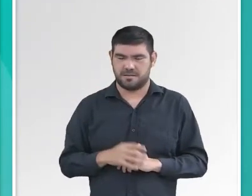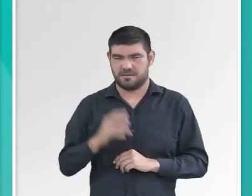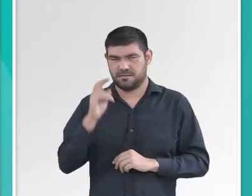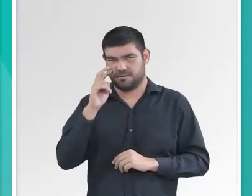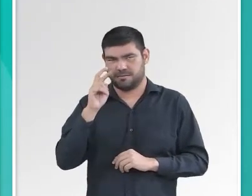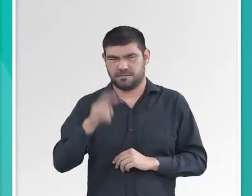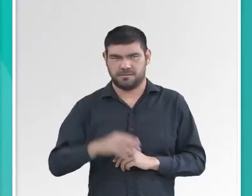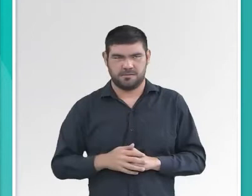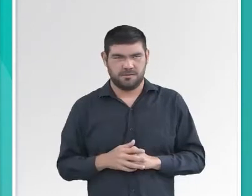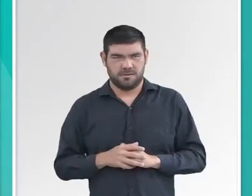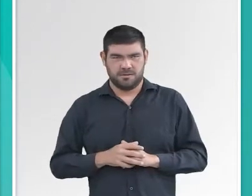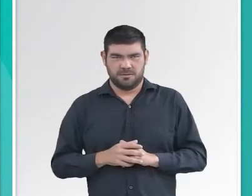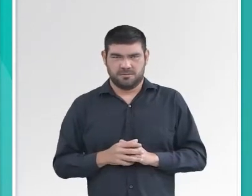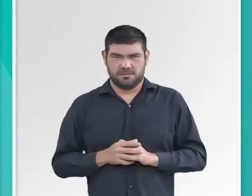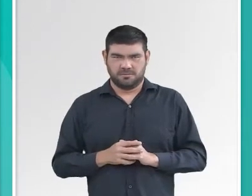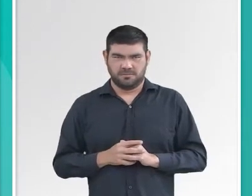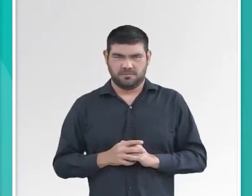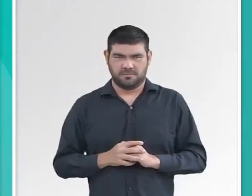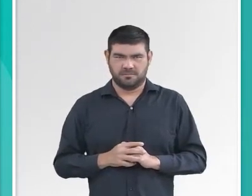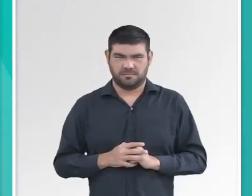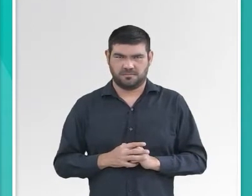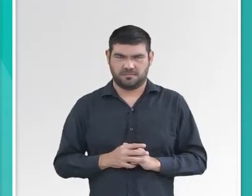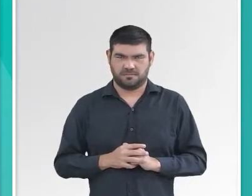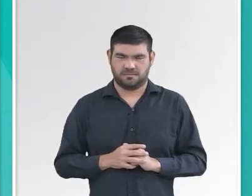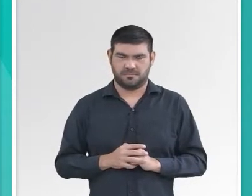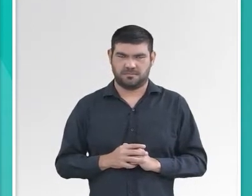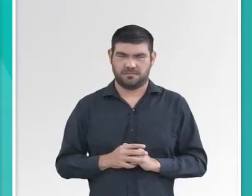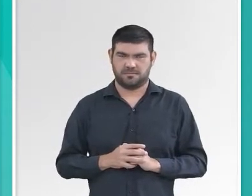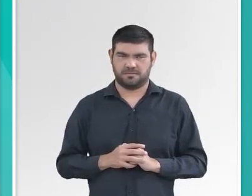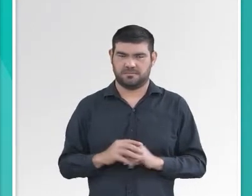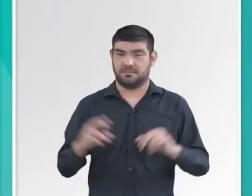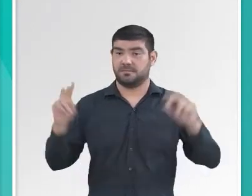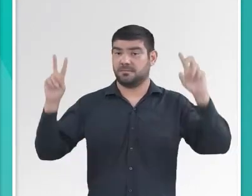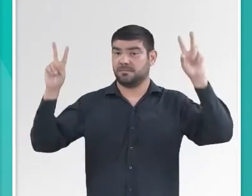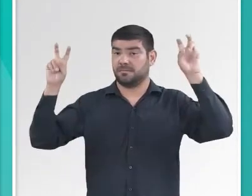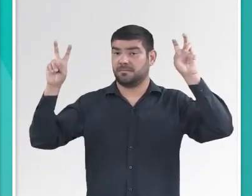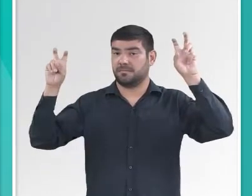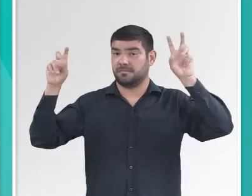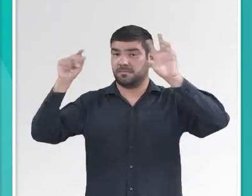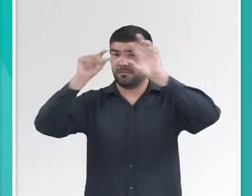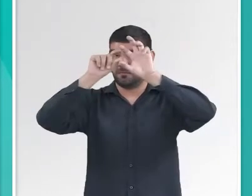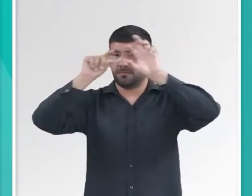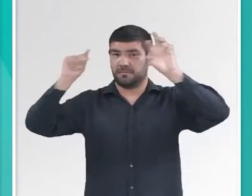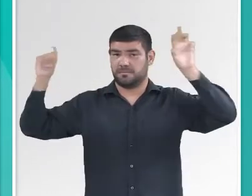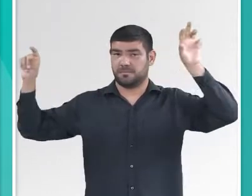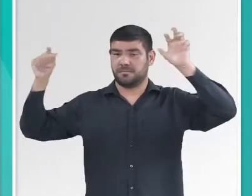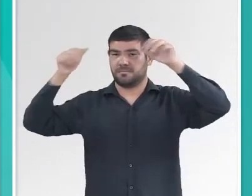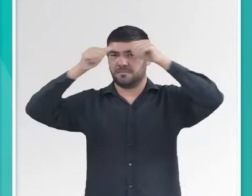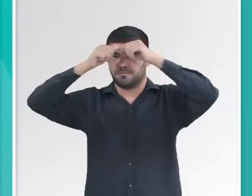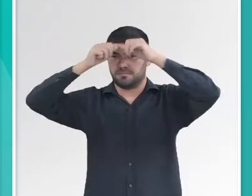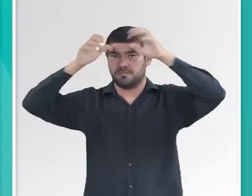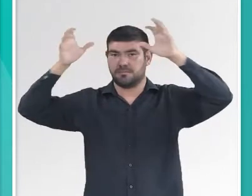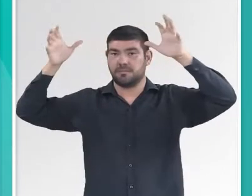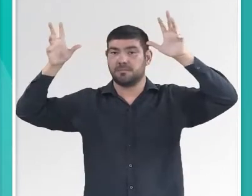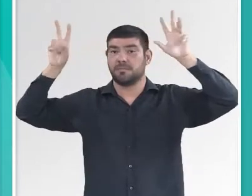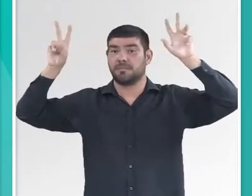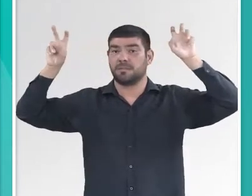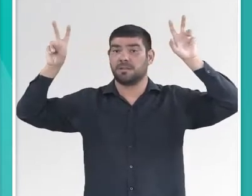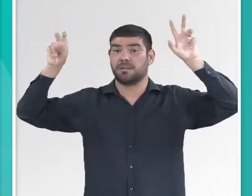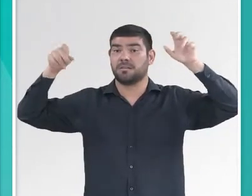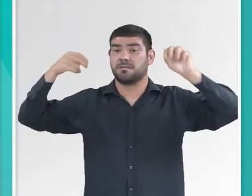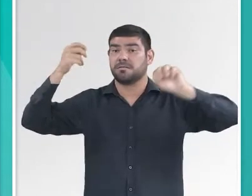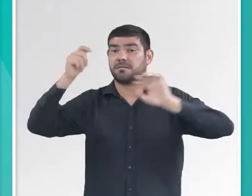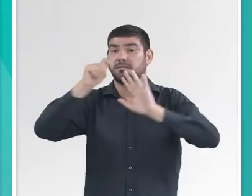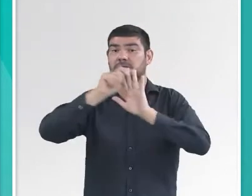mais uma vez para você, olha aí. E esse título, pessoal, ele já traz para a gente claramente sobre o que o texto vai